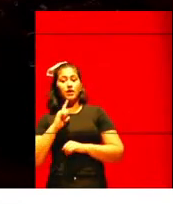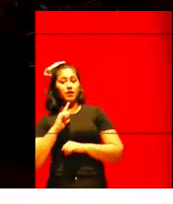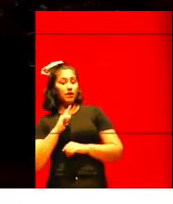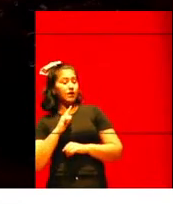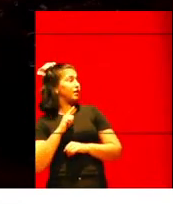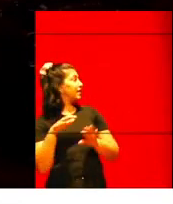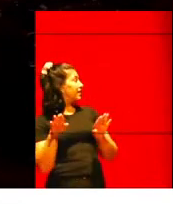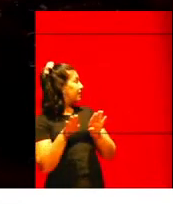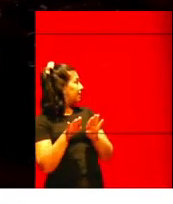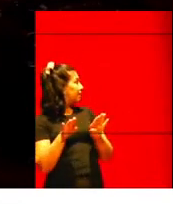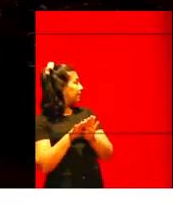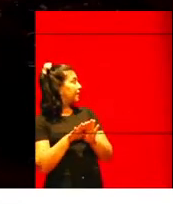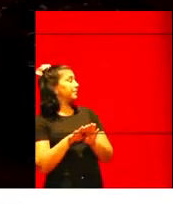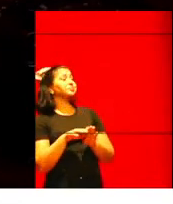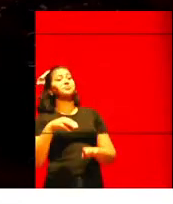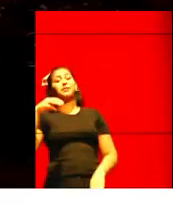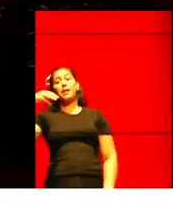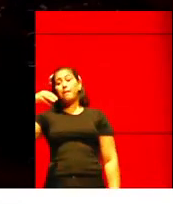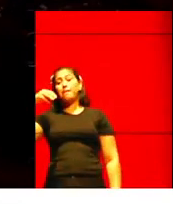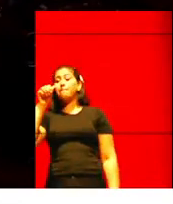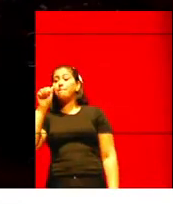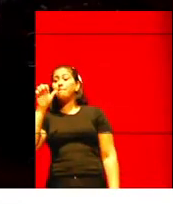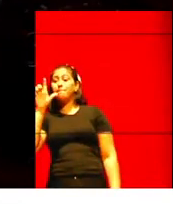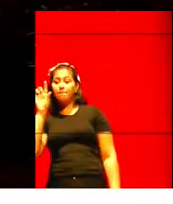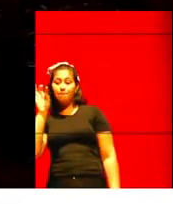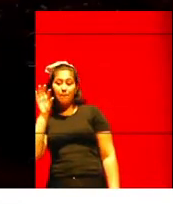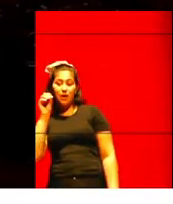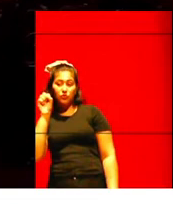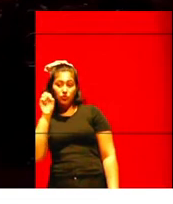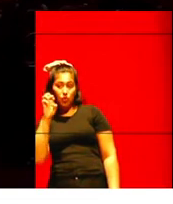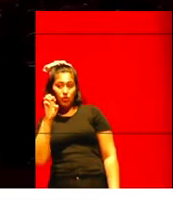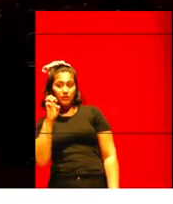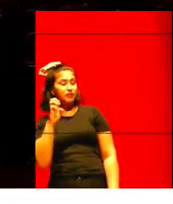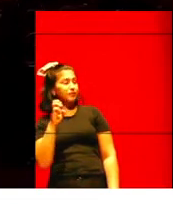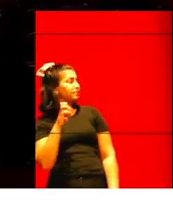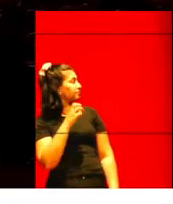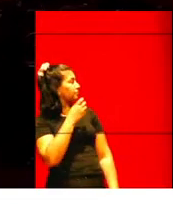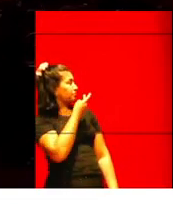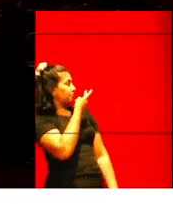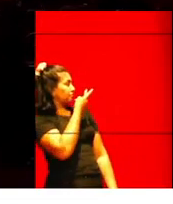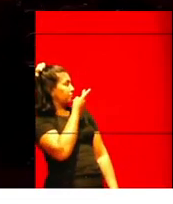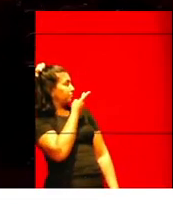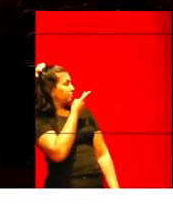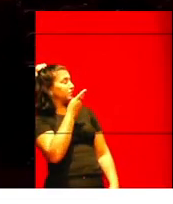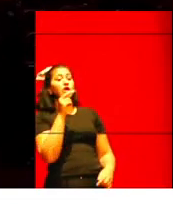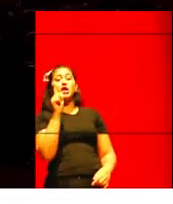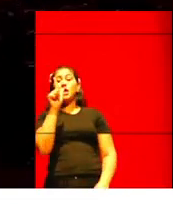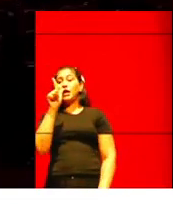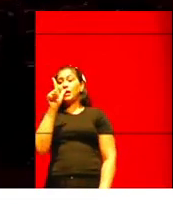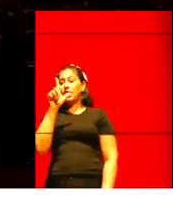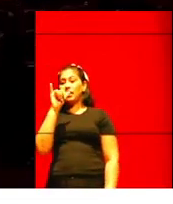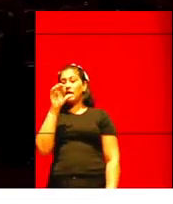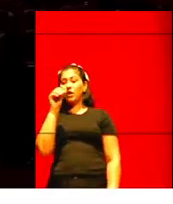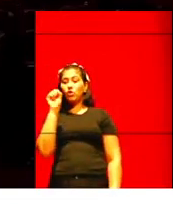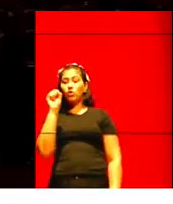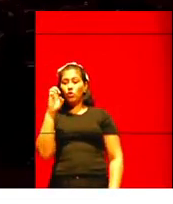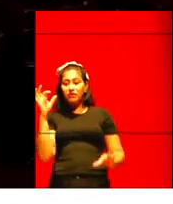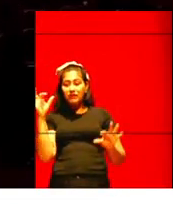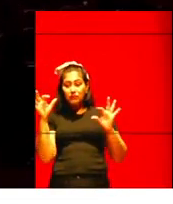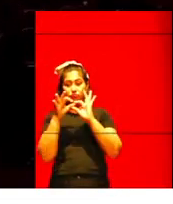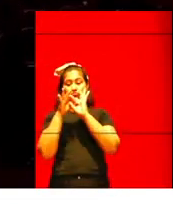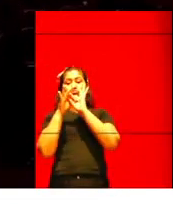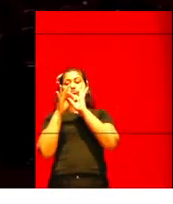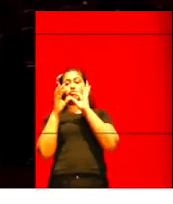maltose também. A maltose são duas moléculas de glicose unidas. alguns vegetais, eles